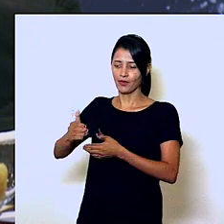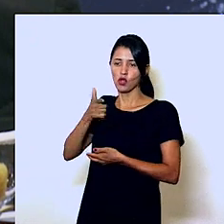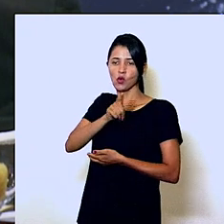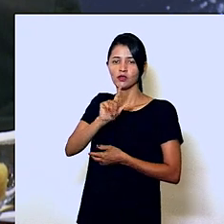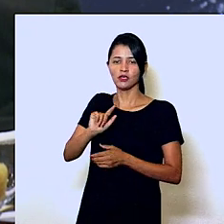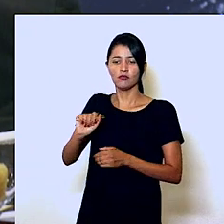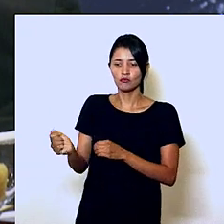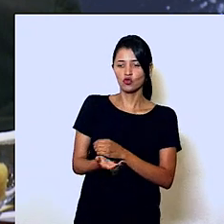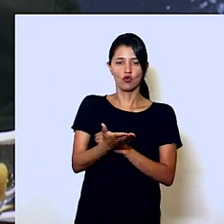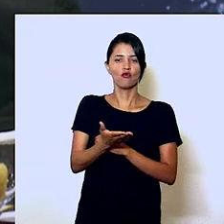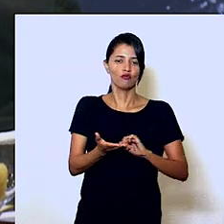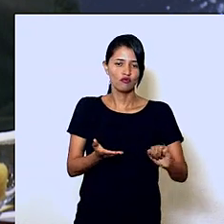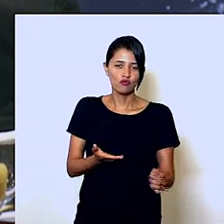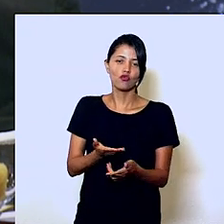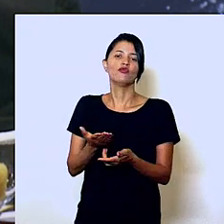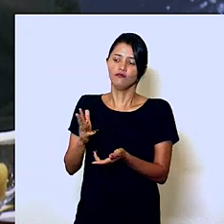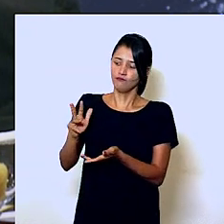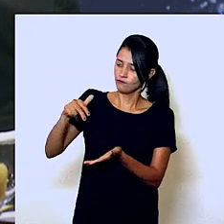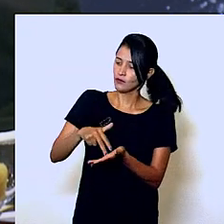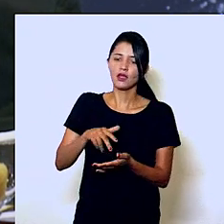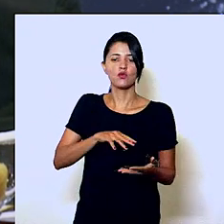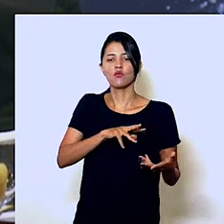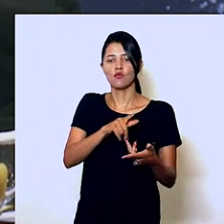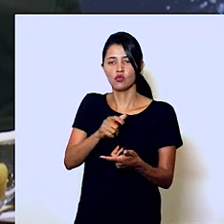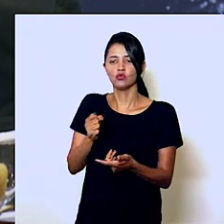posicionar-se em um mundo em transformação. Em